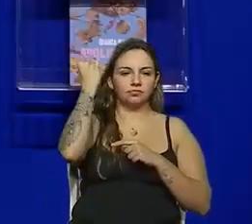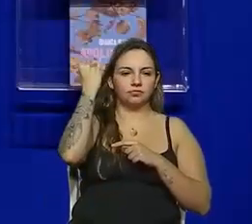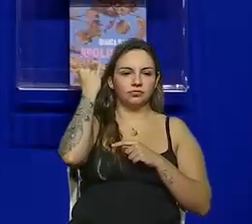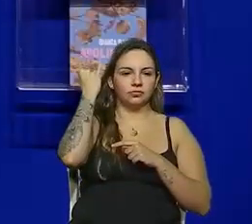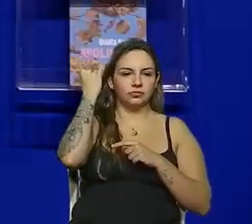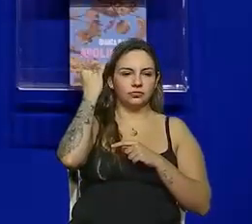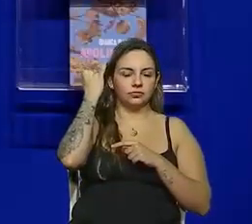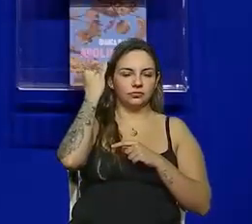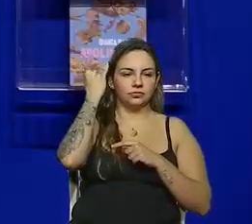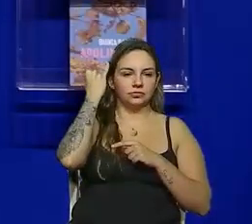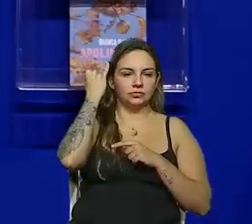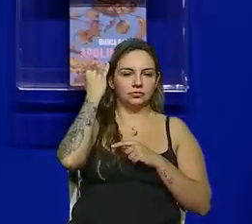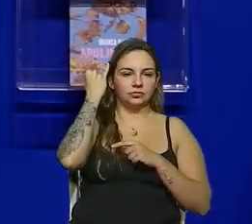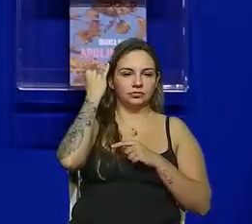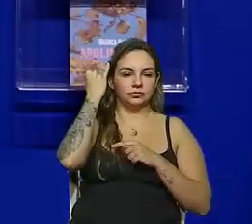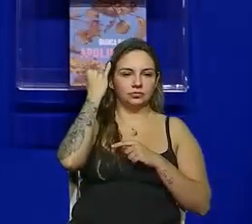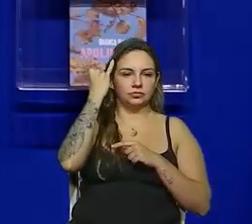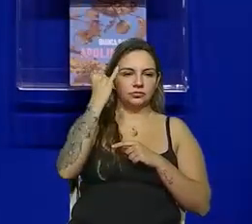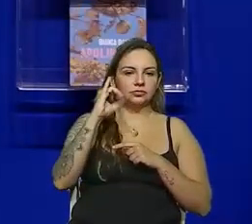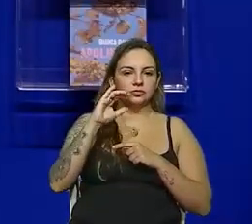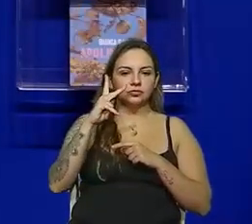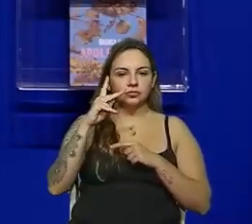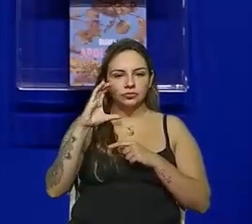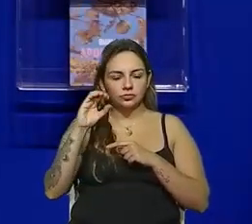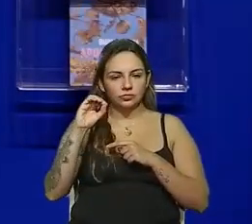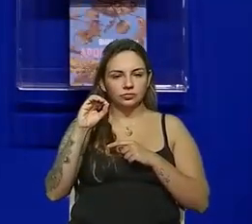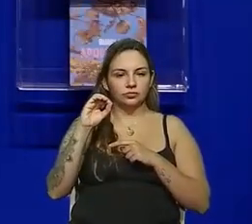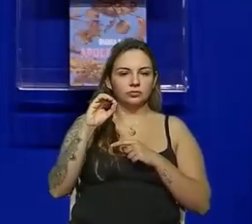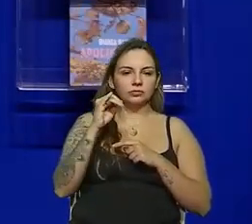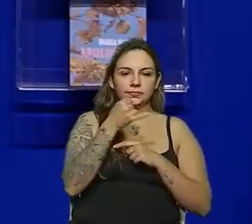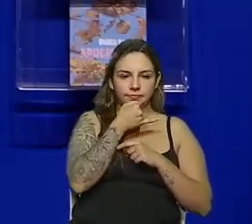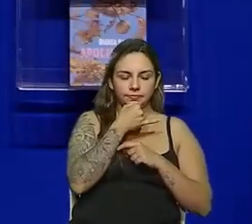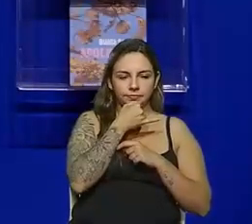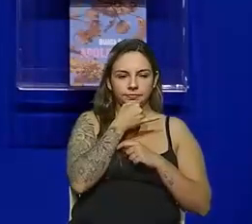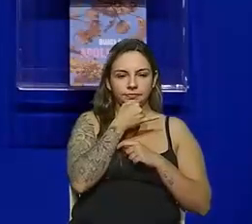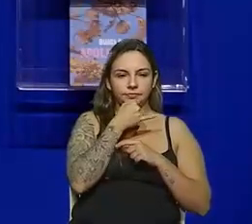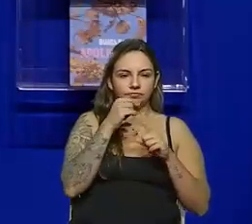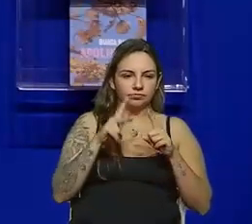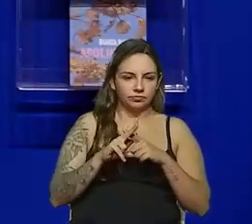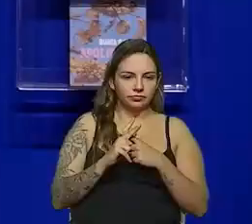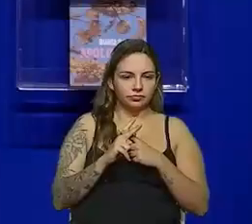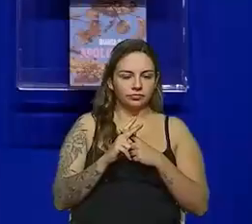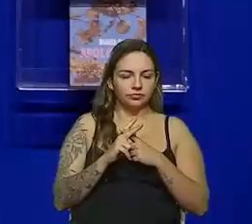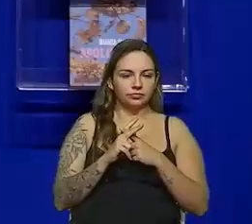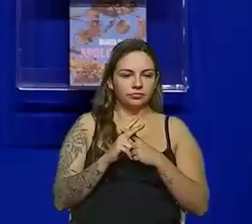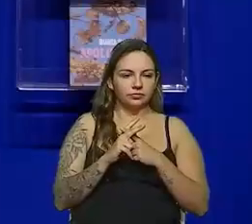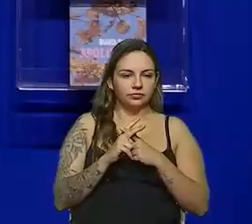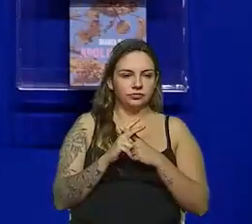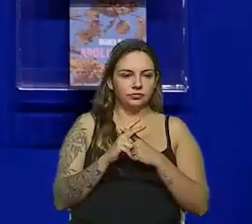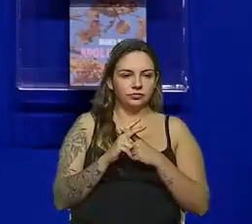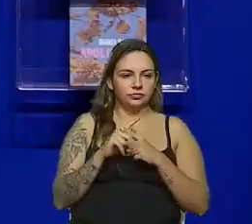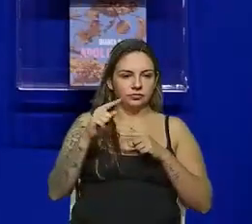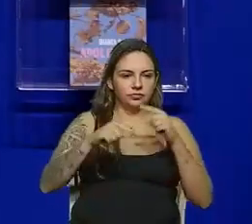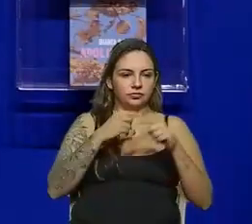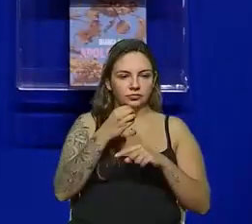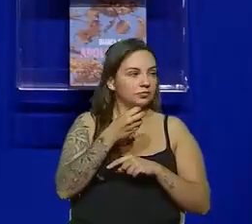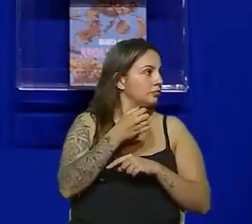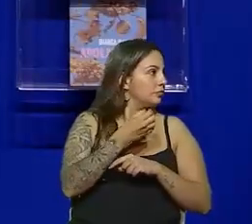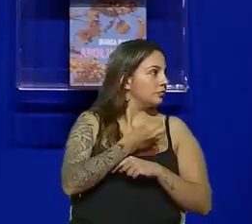dizer, o Chico Buarque é o grande exemplo, no Oficina até teve o Roda Viva. A